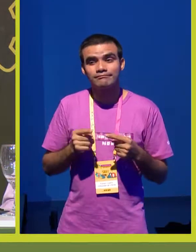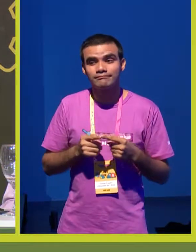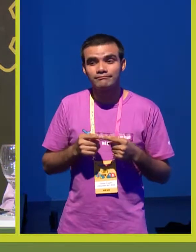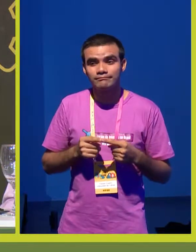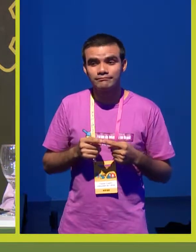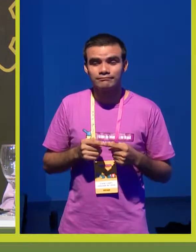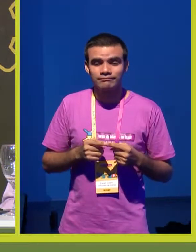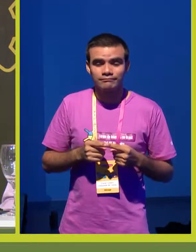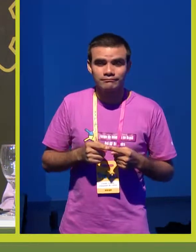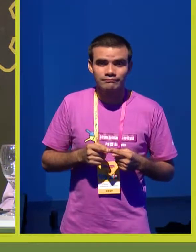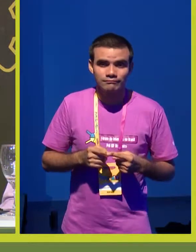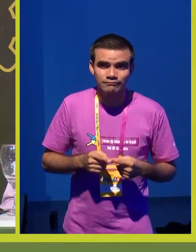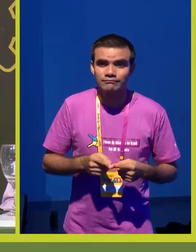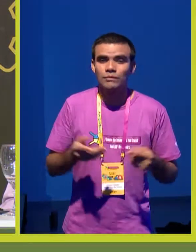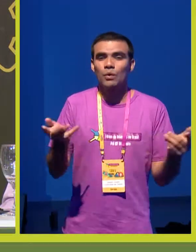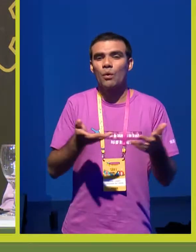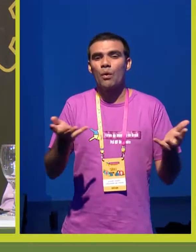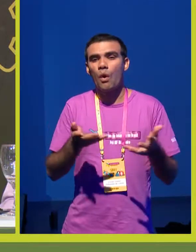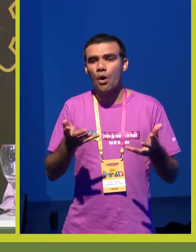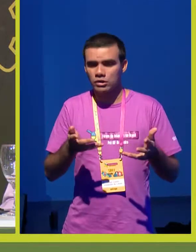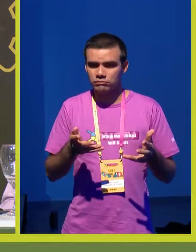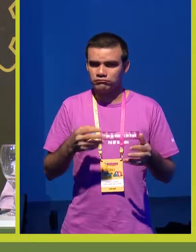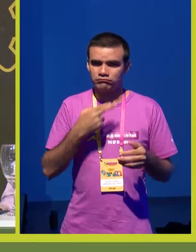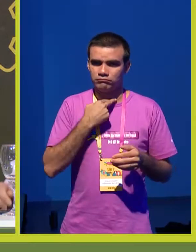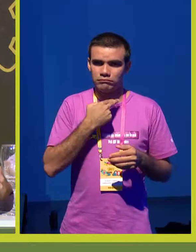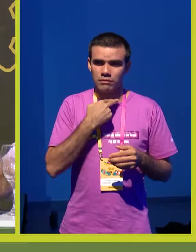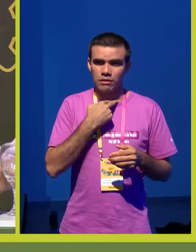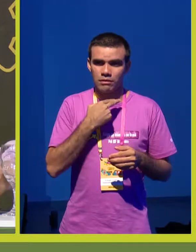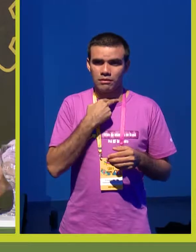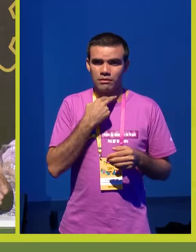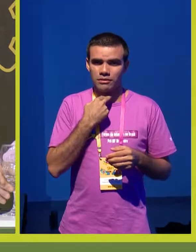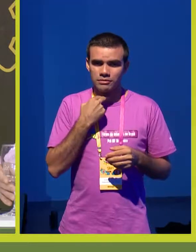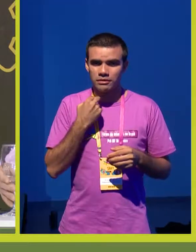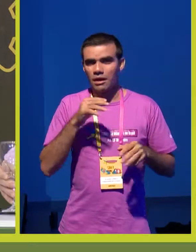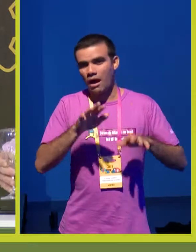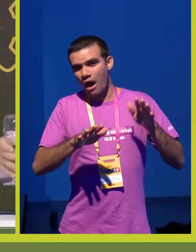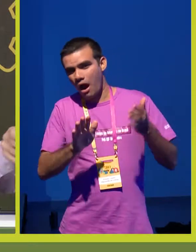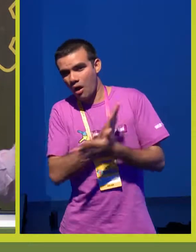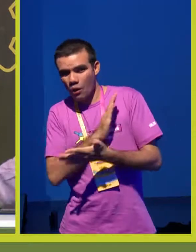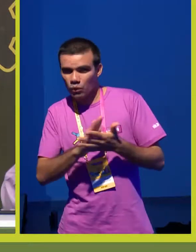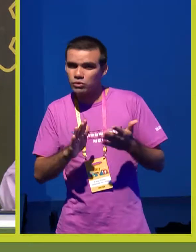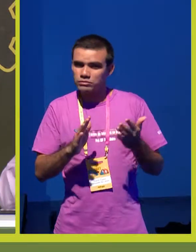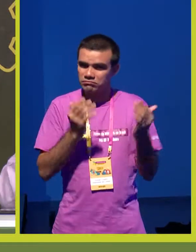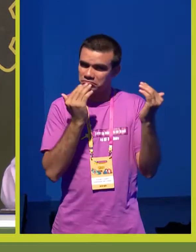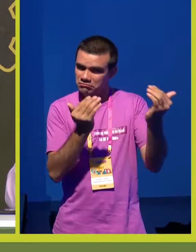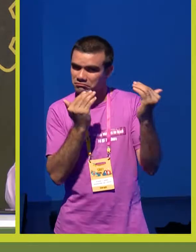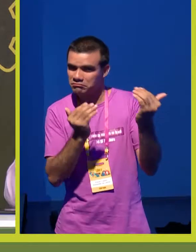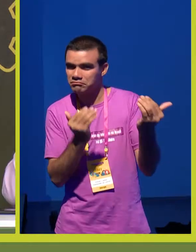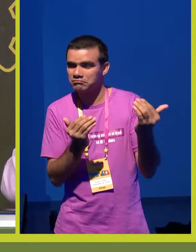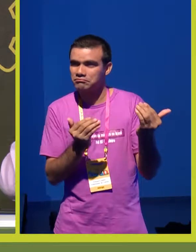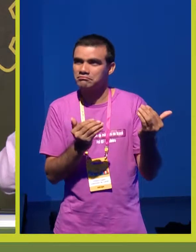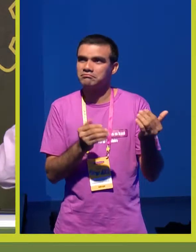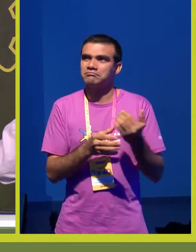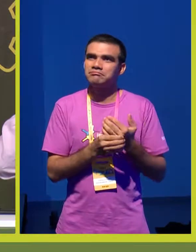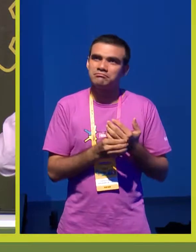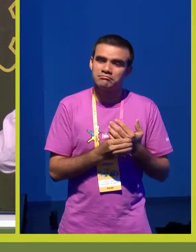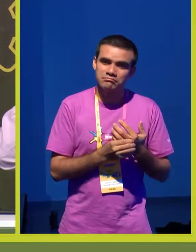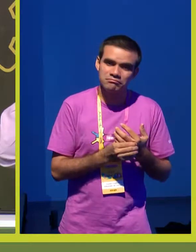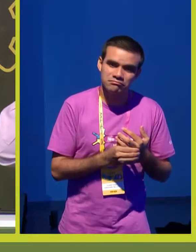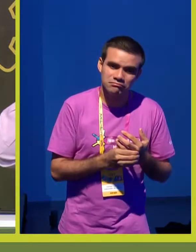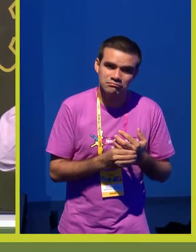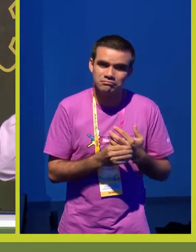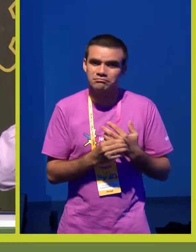como ela é realizada atualmente, bem mais restrita, já é alvo de questionamento no Supremo Tribunal Federal, por haver entendimento de que